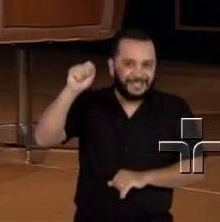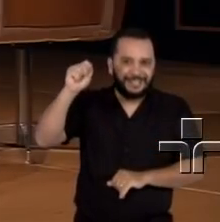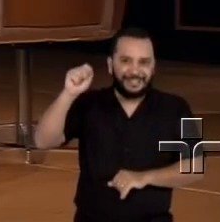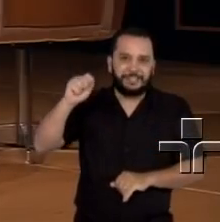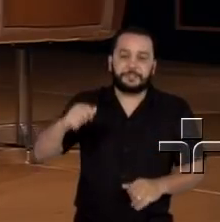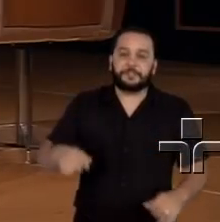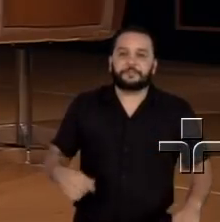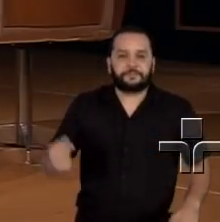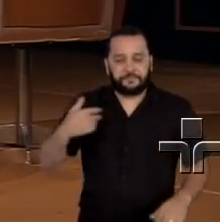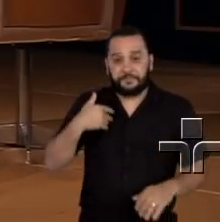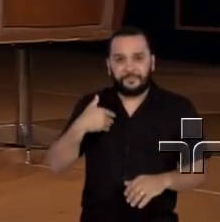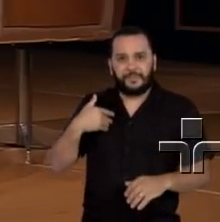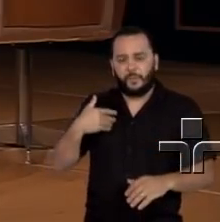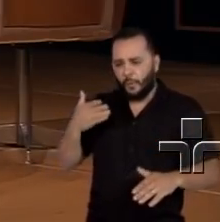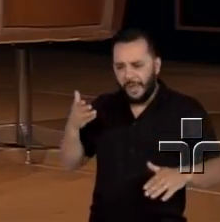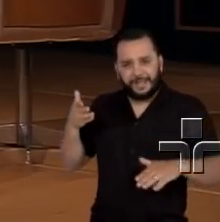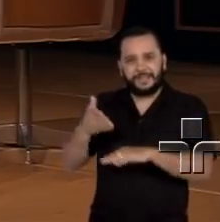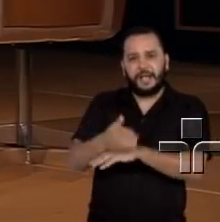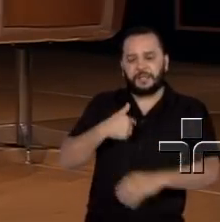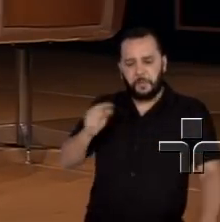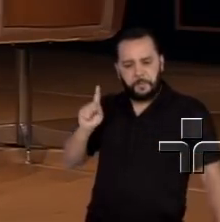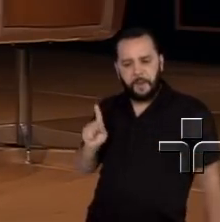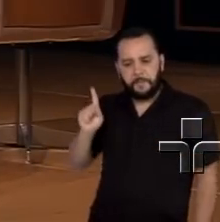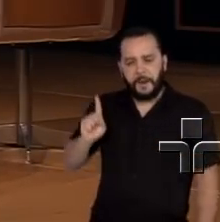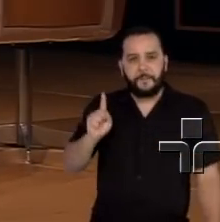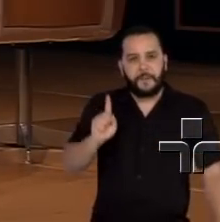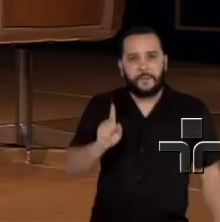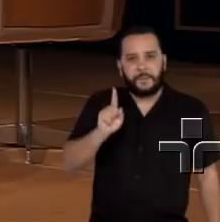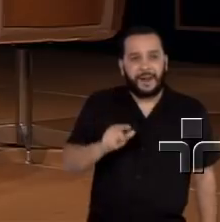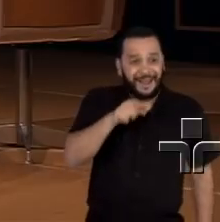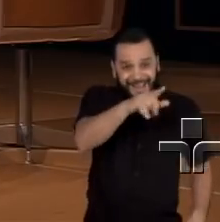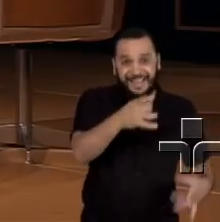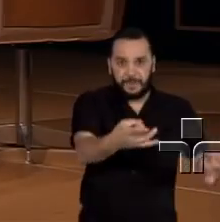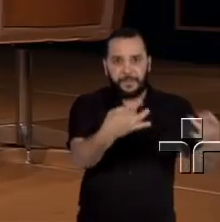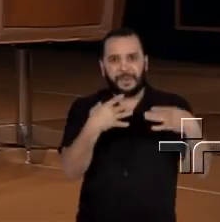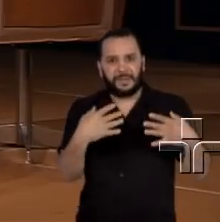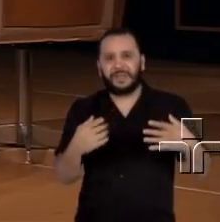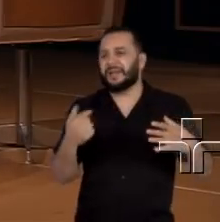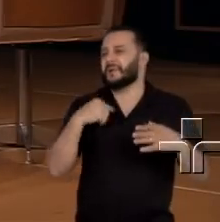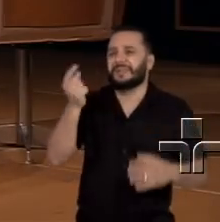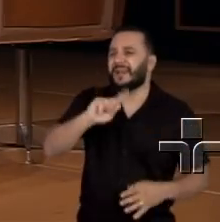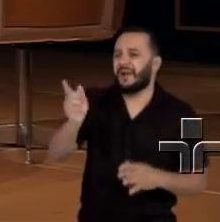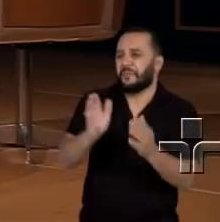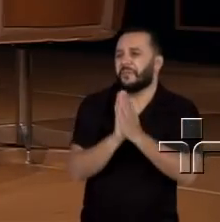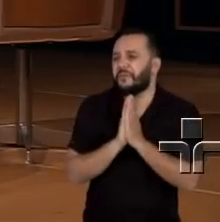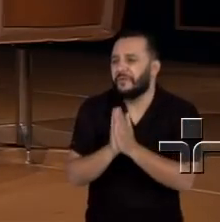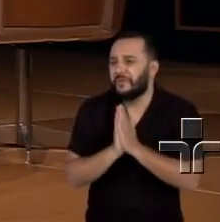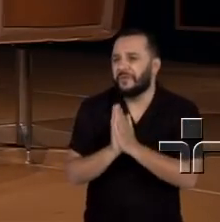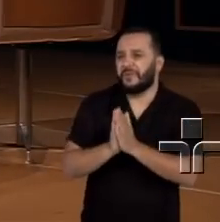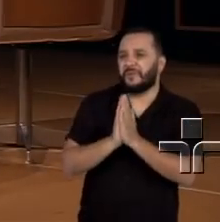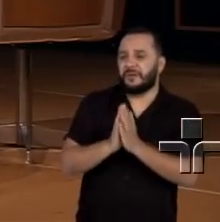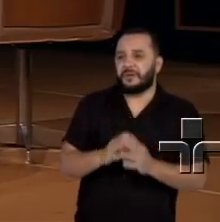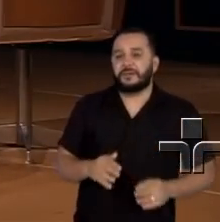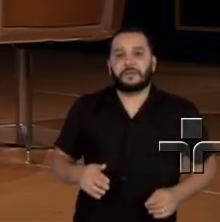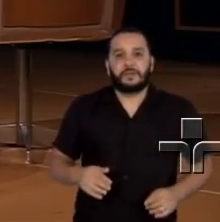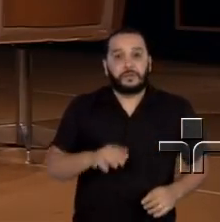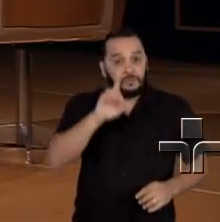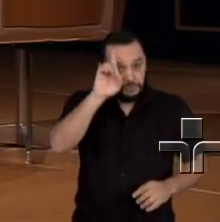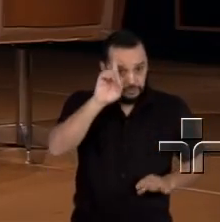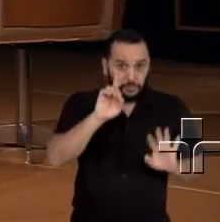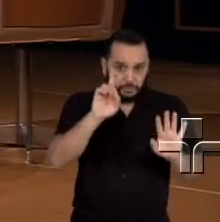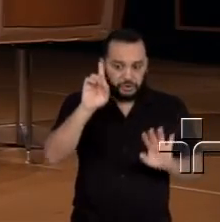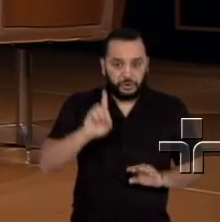Fagundes. E eu tinha uma entrada que ele ia me abandonar, e eu falava, por favor, tal. Aí o diretor falou